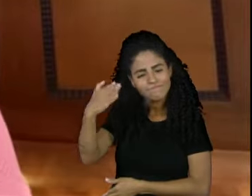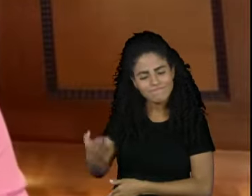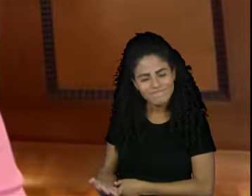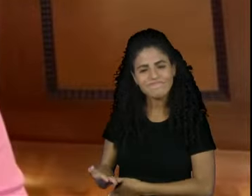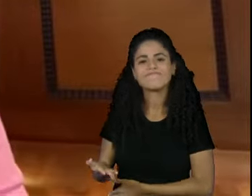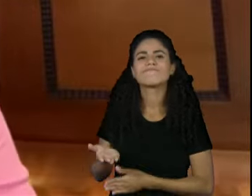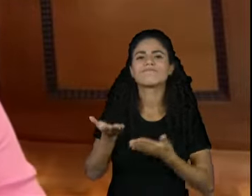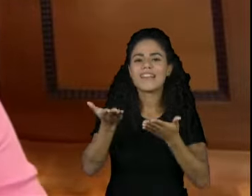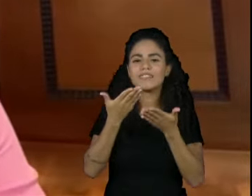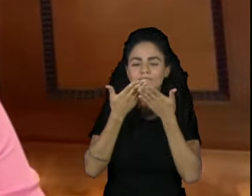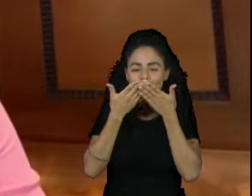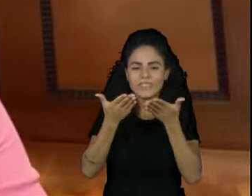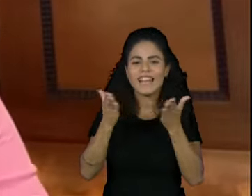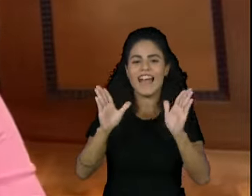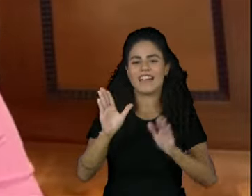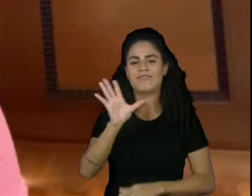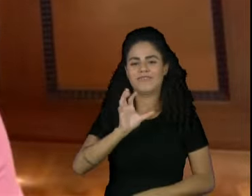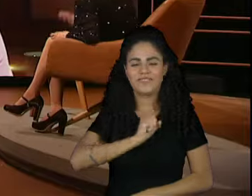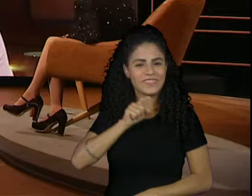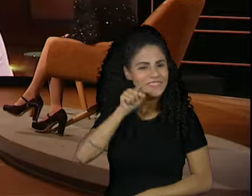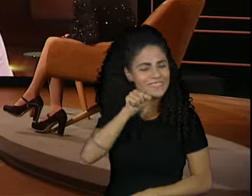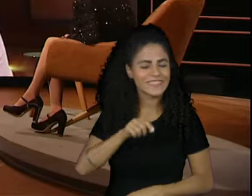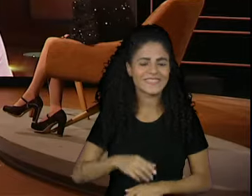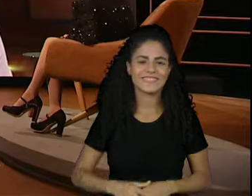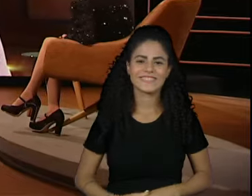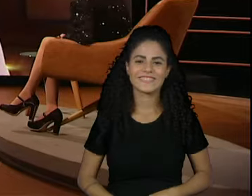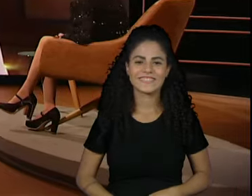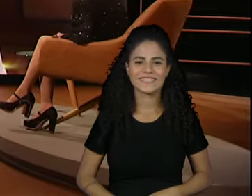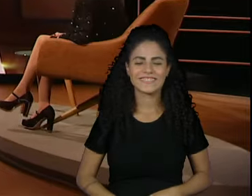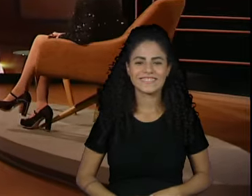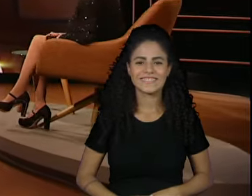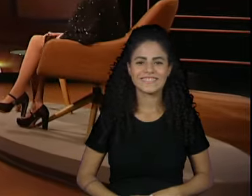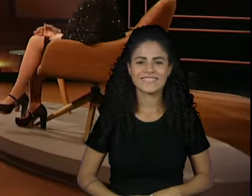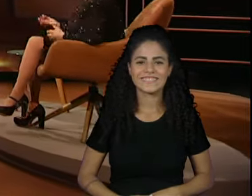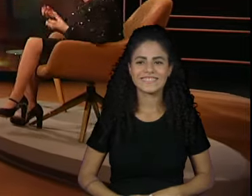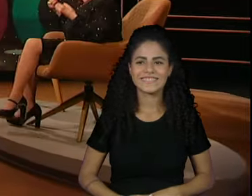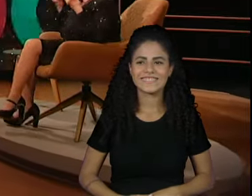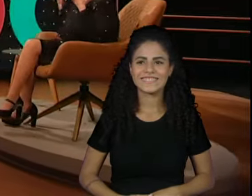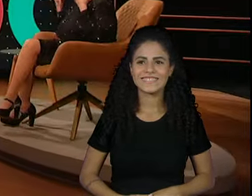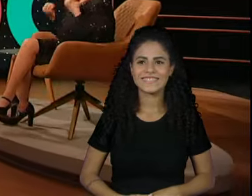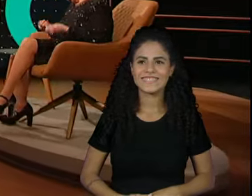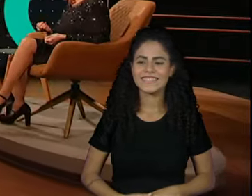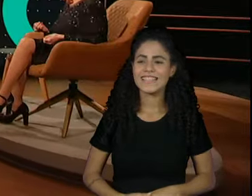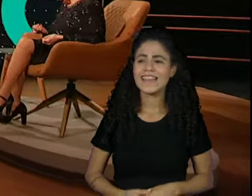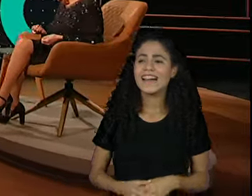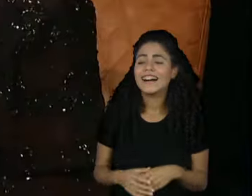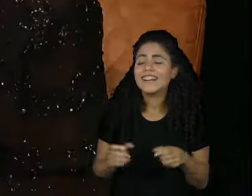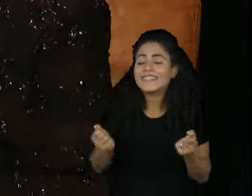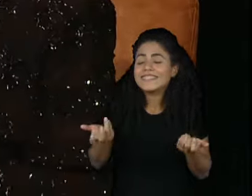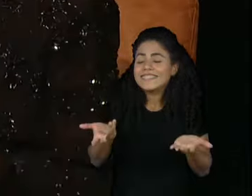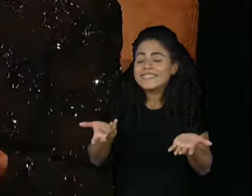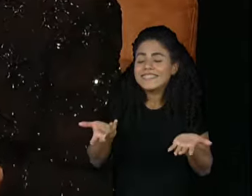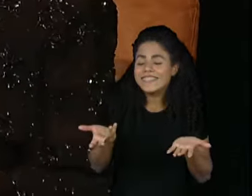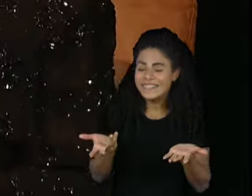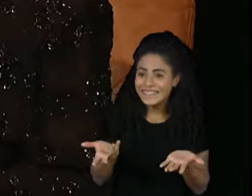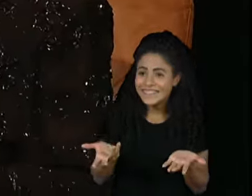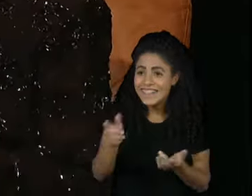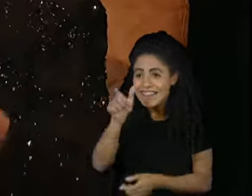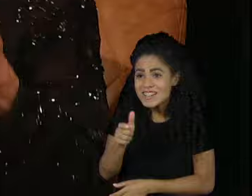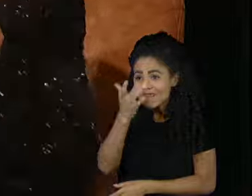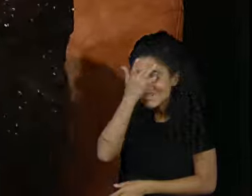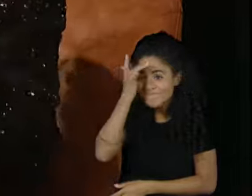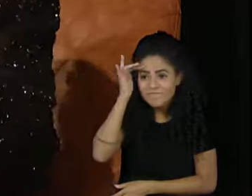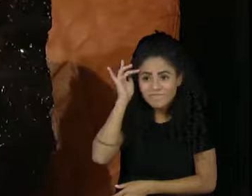Claudete, amo você. Amor. Mas o que você pode falar, né, de uma pessoa, né,